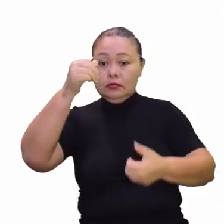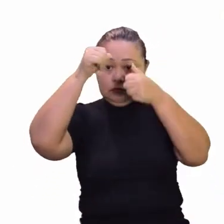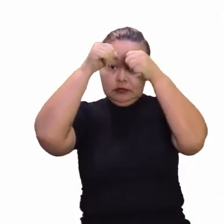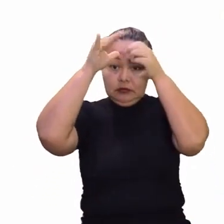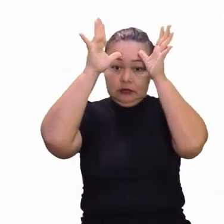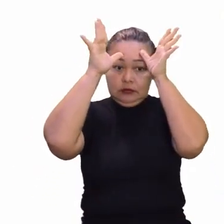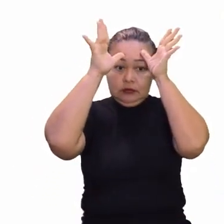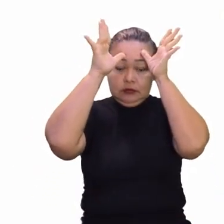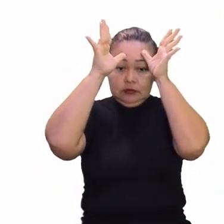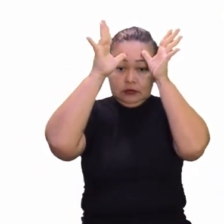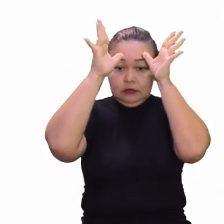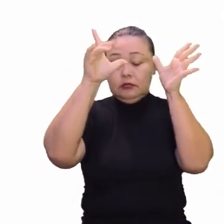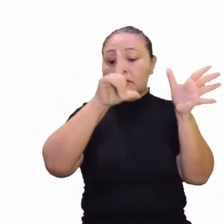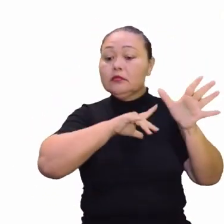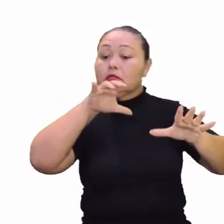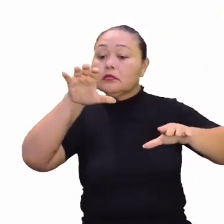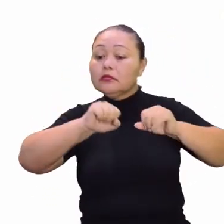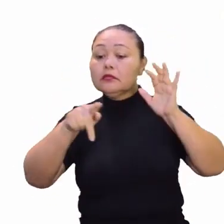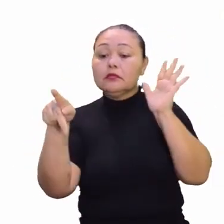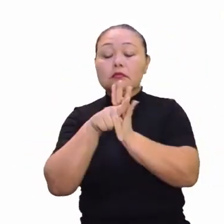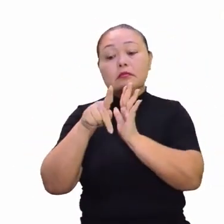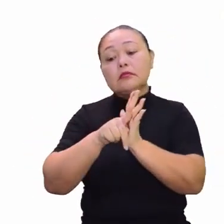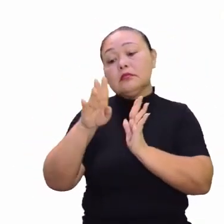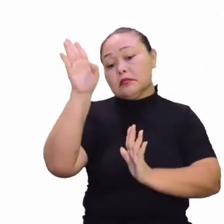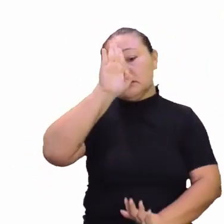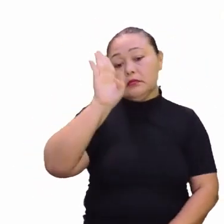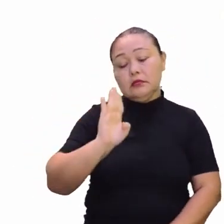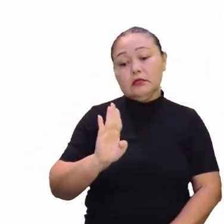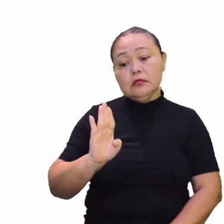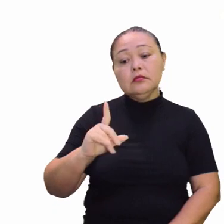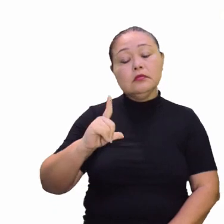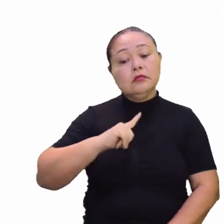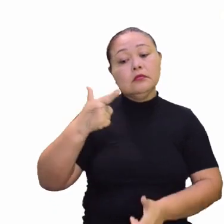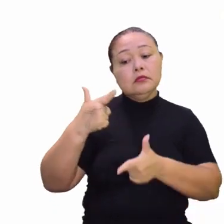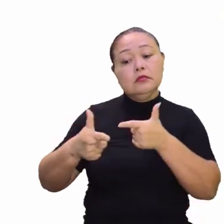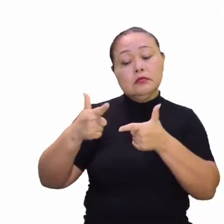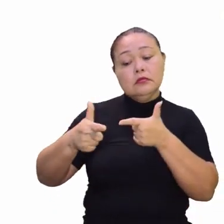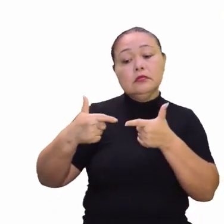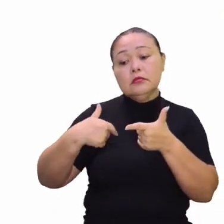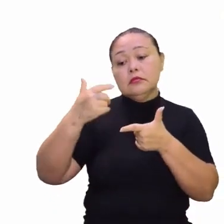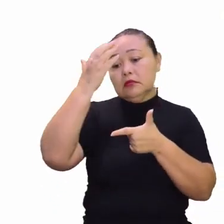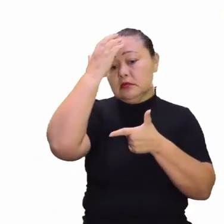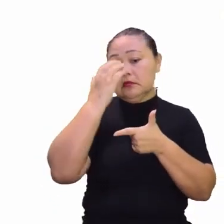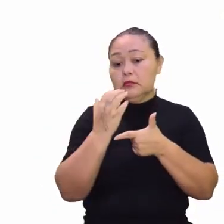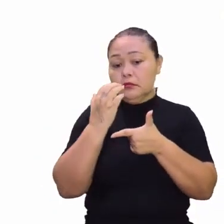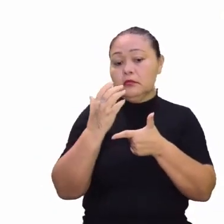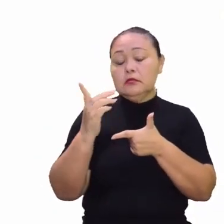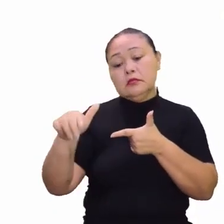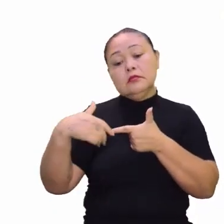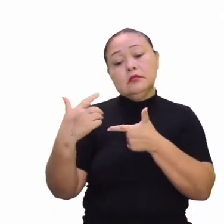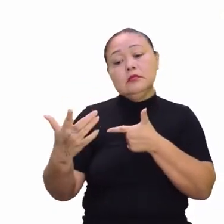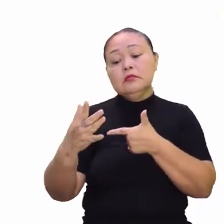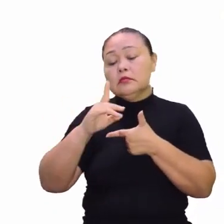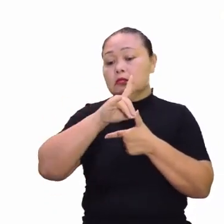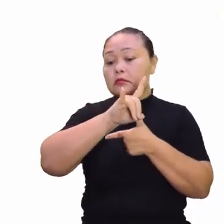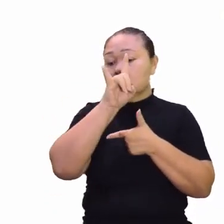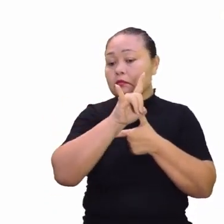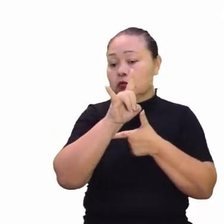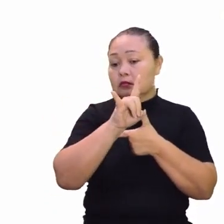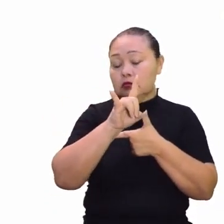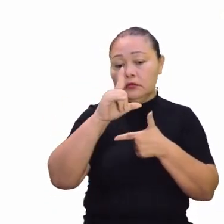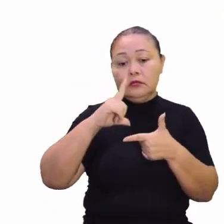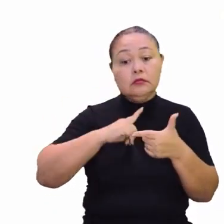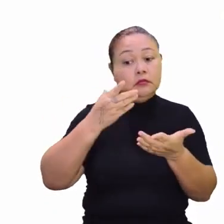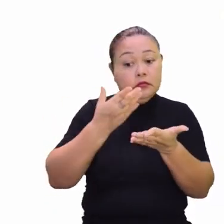ali teve posse brasileira, muitos brasileiros foram para lá, teve um problema seríssimo lá. Os